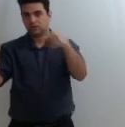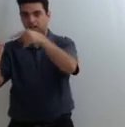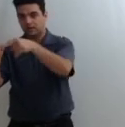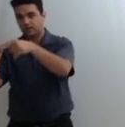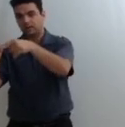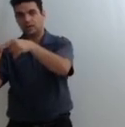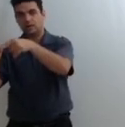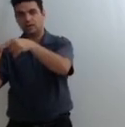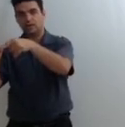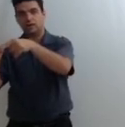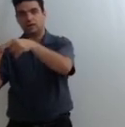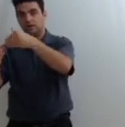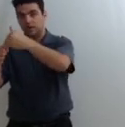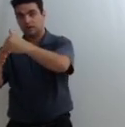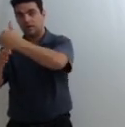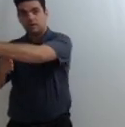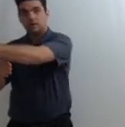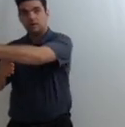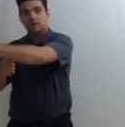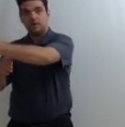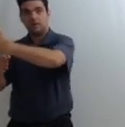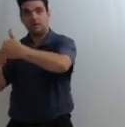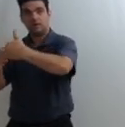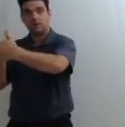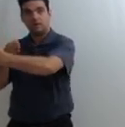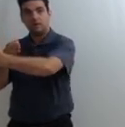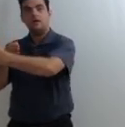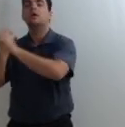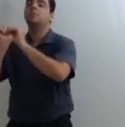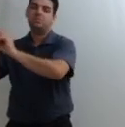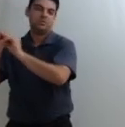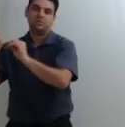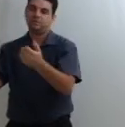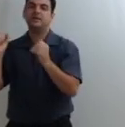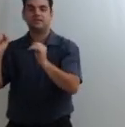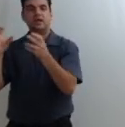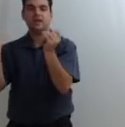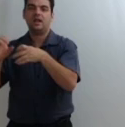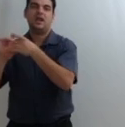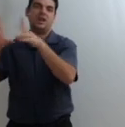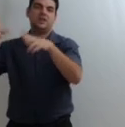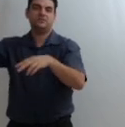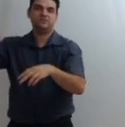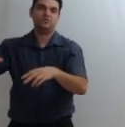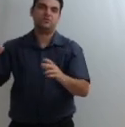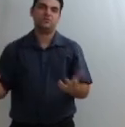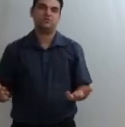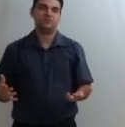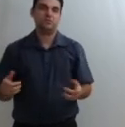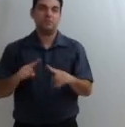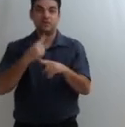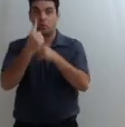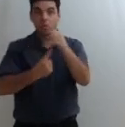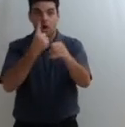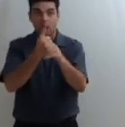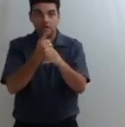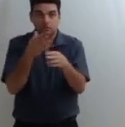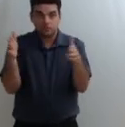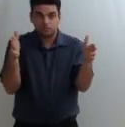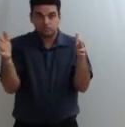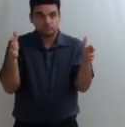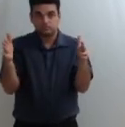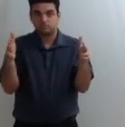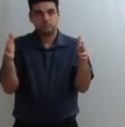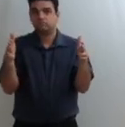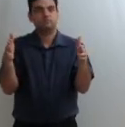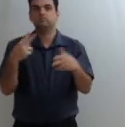permitir decisionismos que vão de encontro ao texto legal. E digo isso porque vejam que,